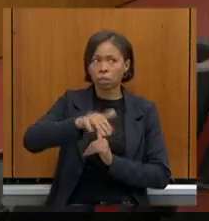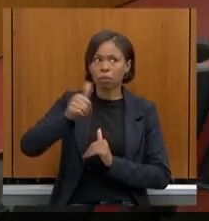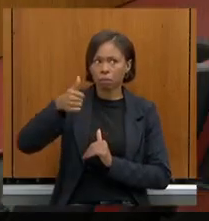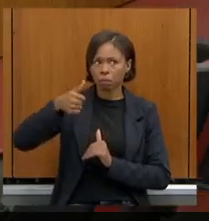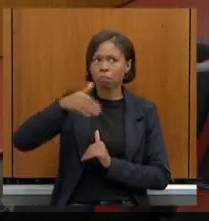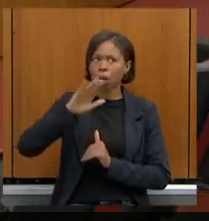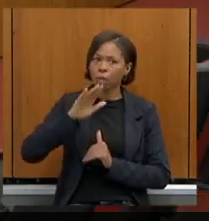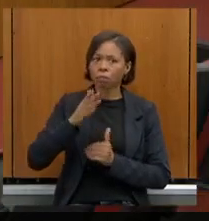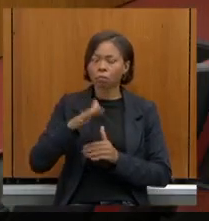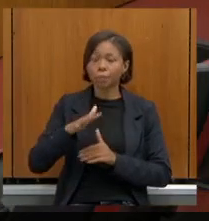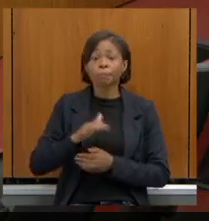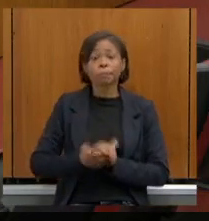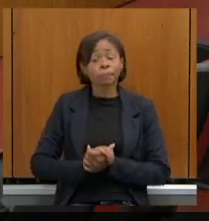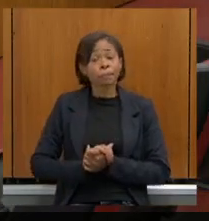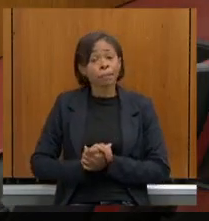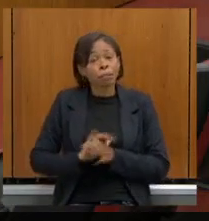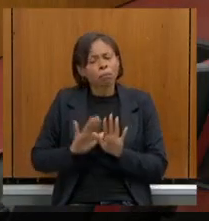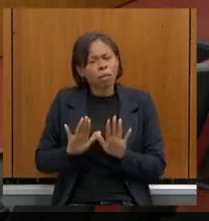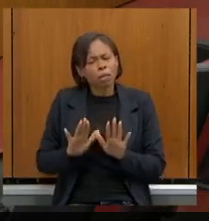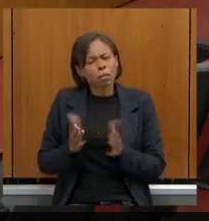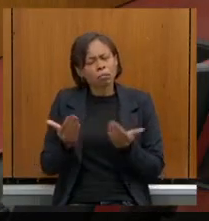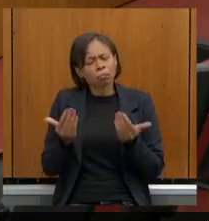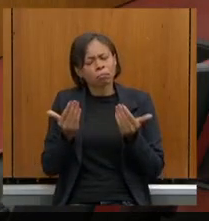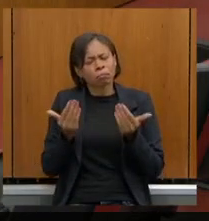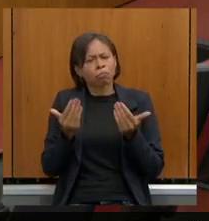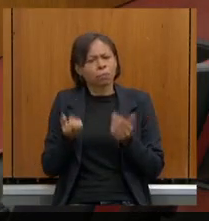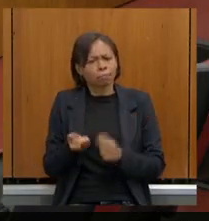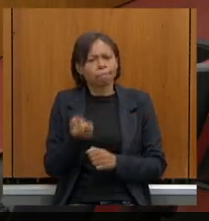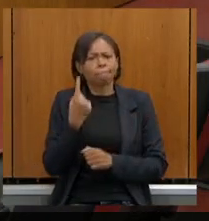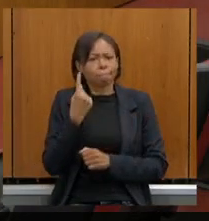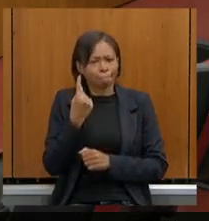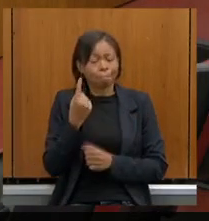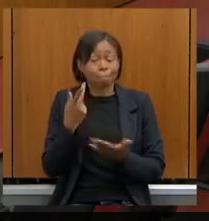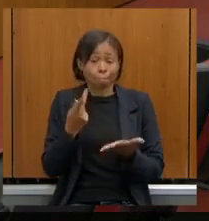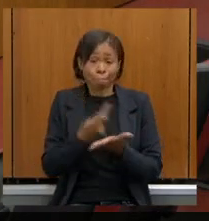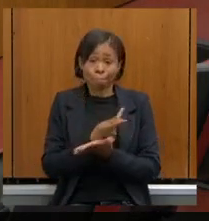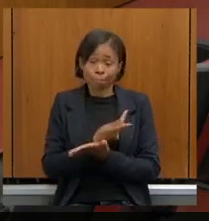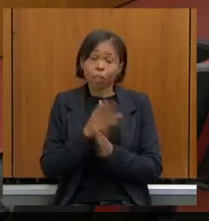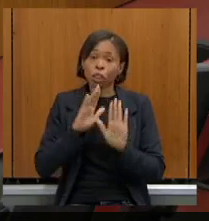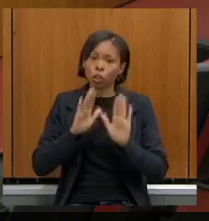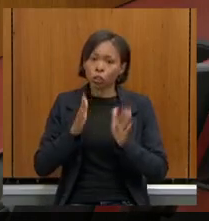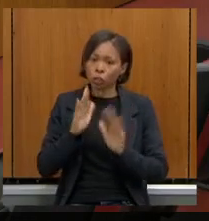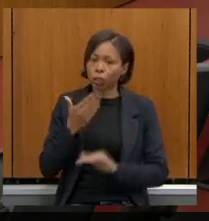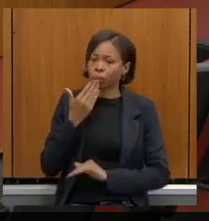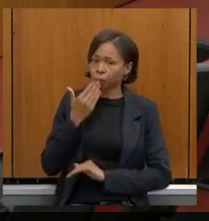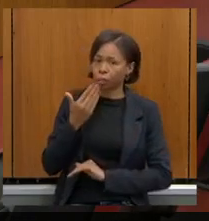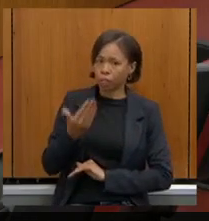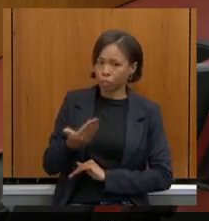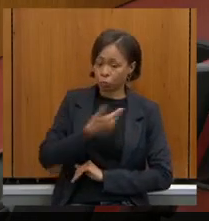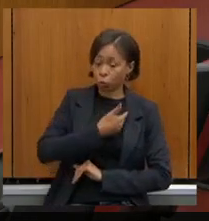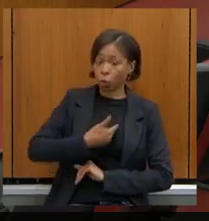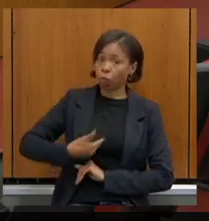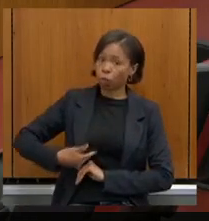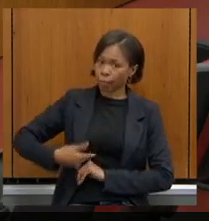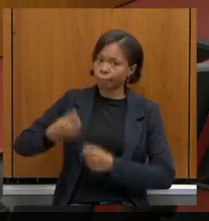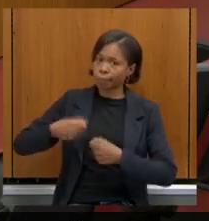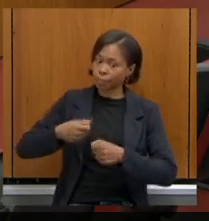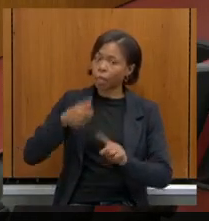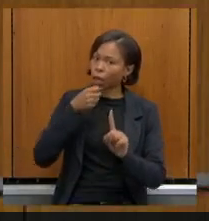então assim muito esquisita essa situação já pedimos para o próprio governo pressionar